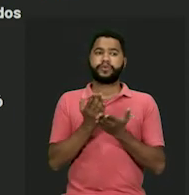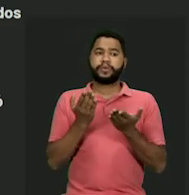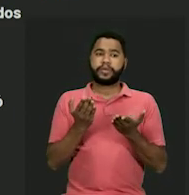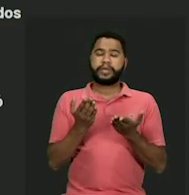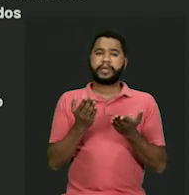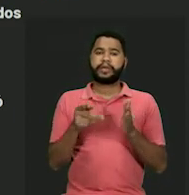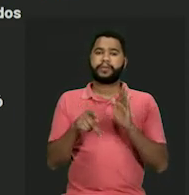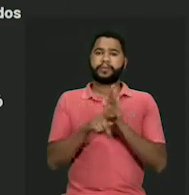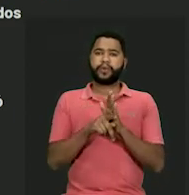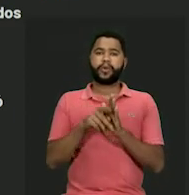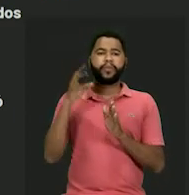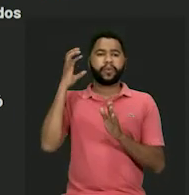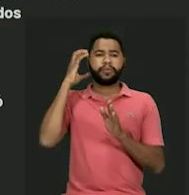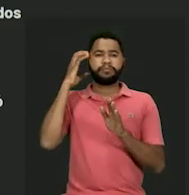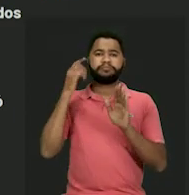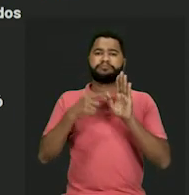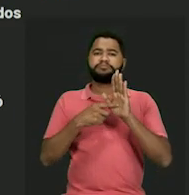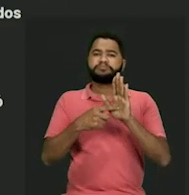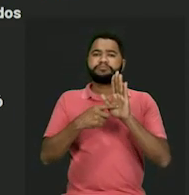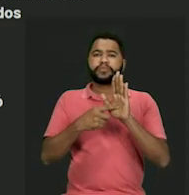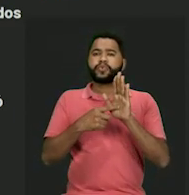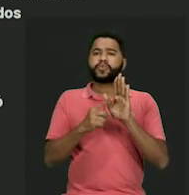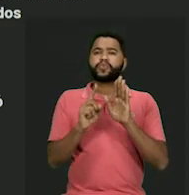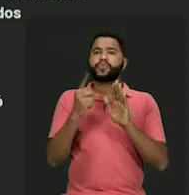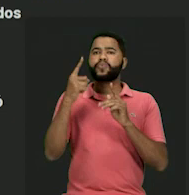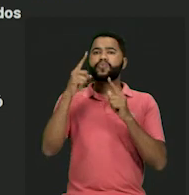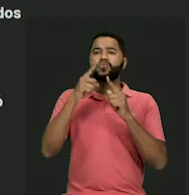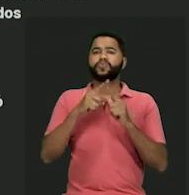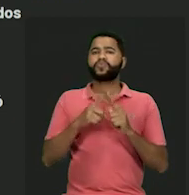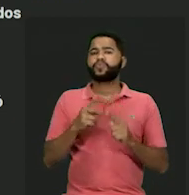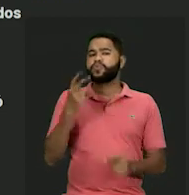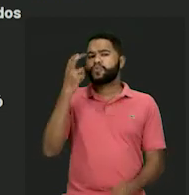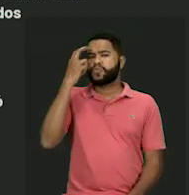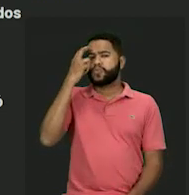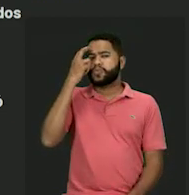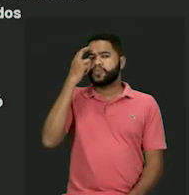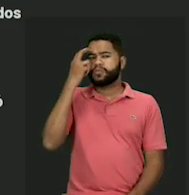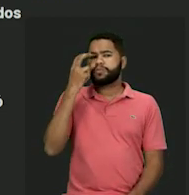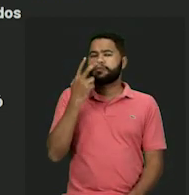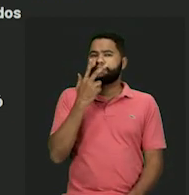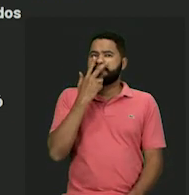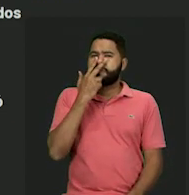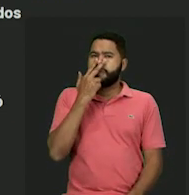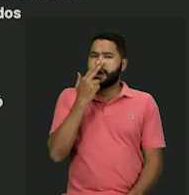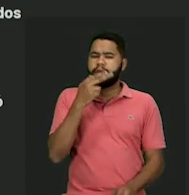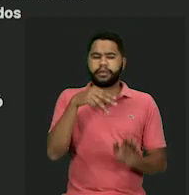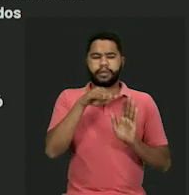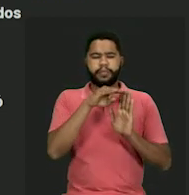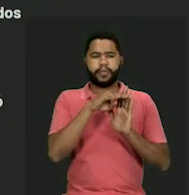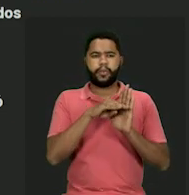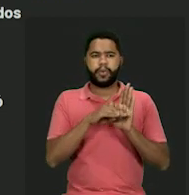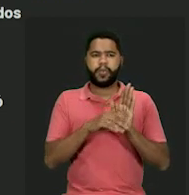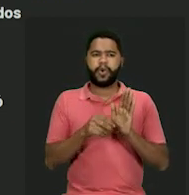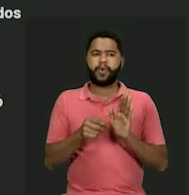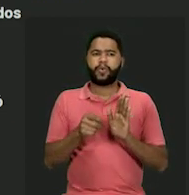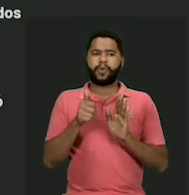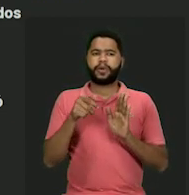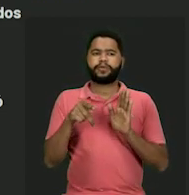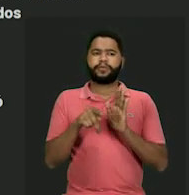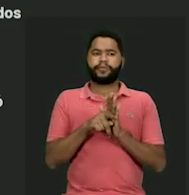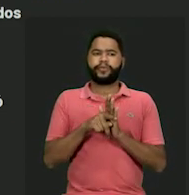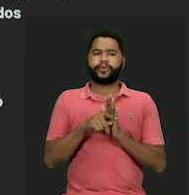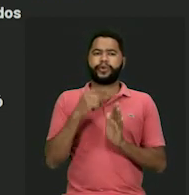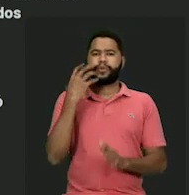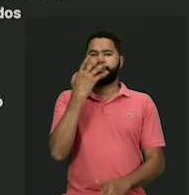emissoras veiculavam apenas um certo tipo de cultura, como uma programação quase só da